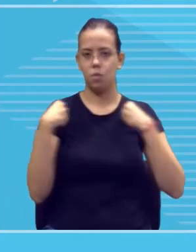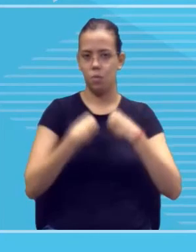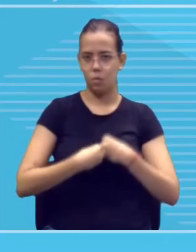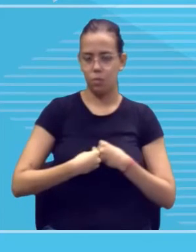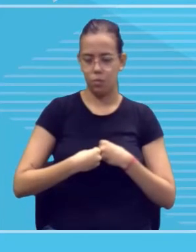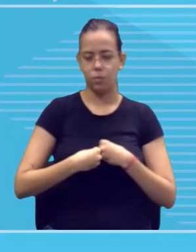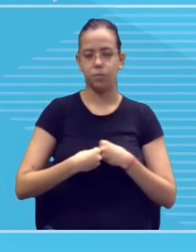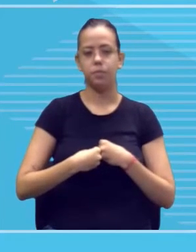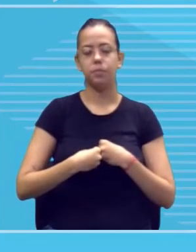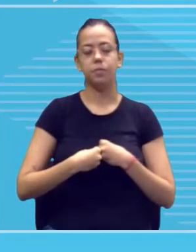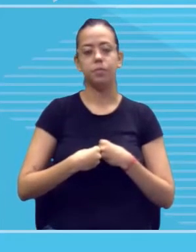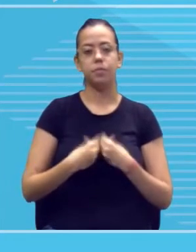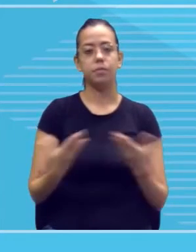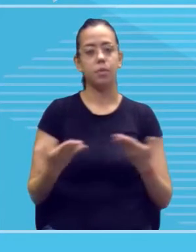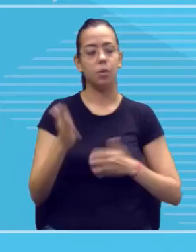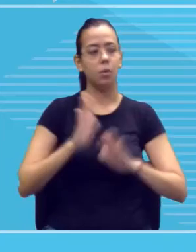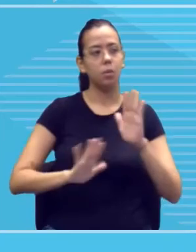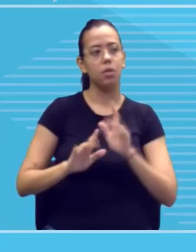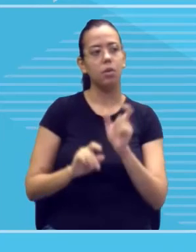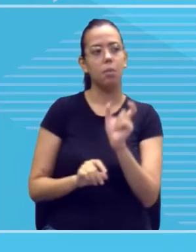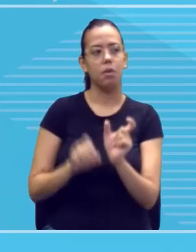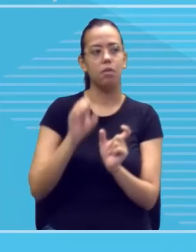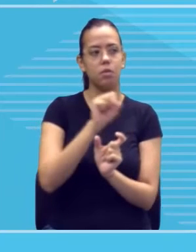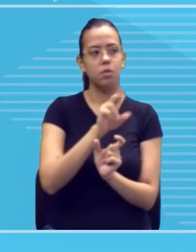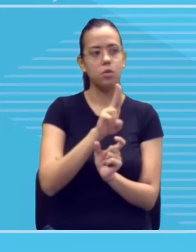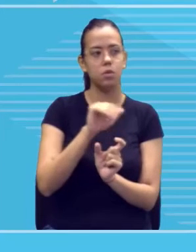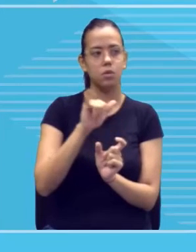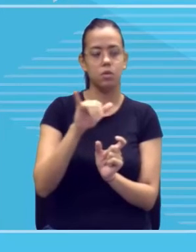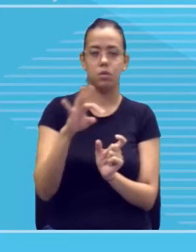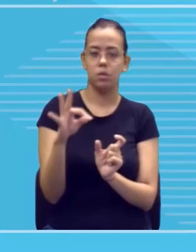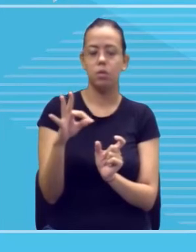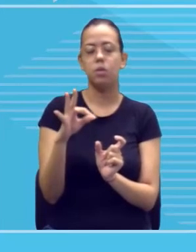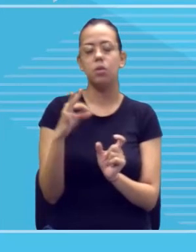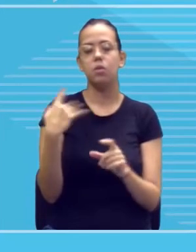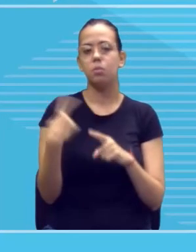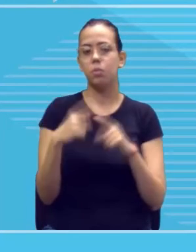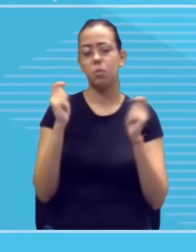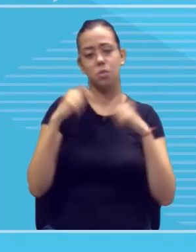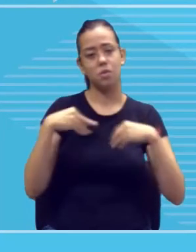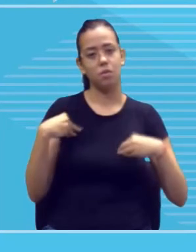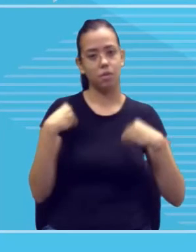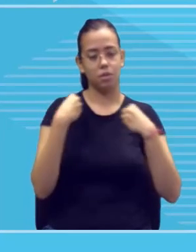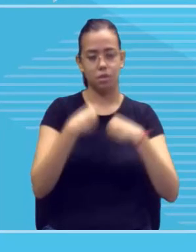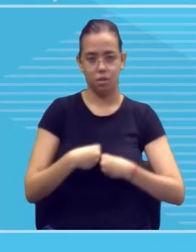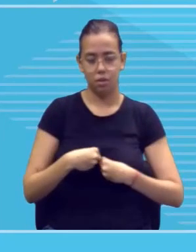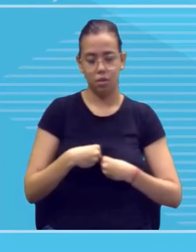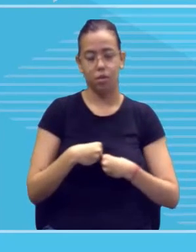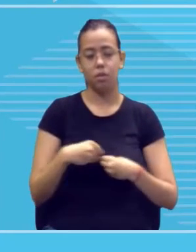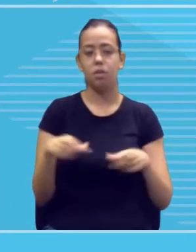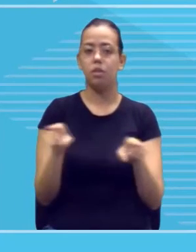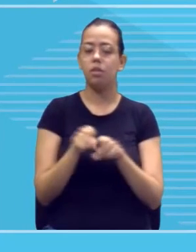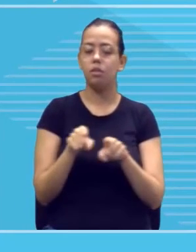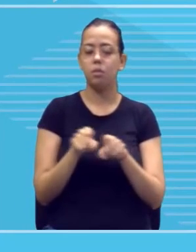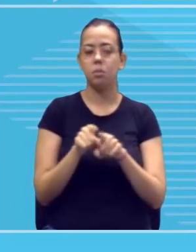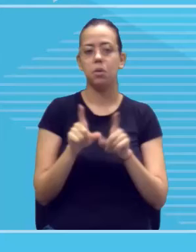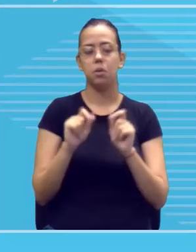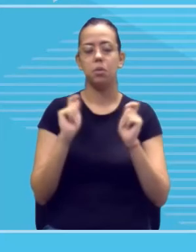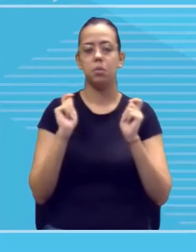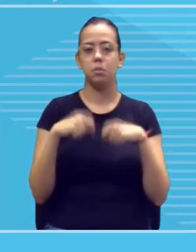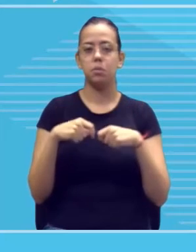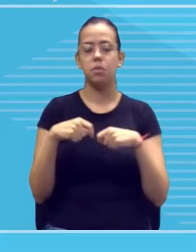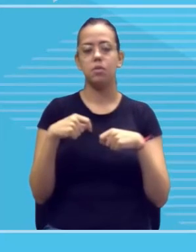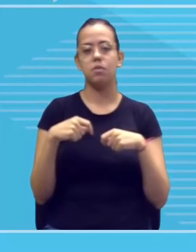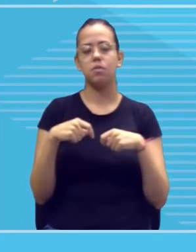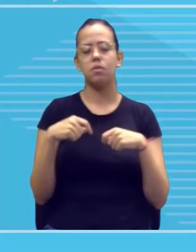agora cuidado aí com expressão Sul pode ser terno mys também pode